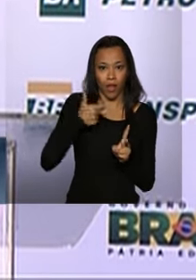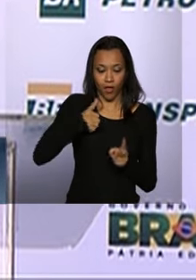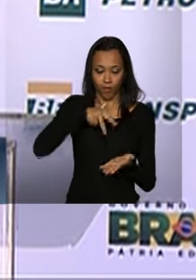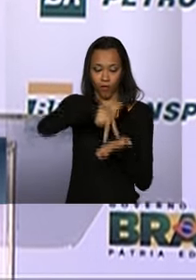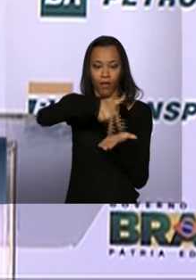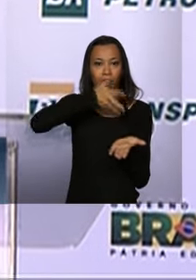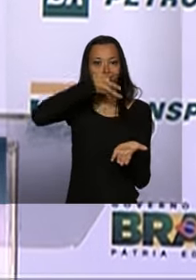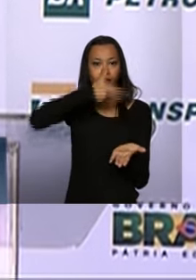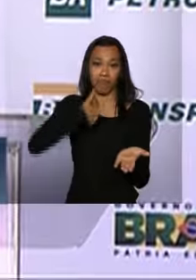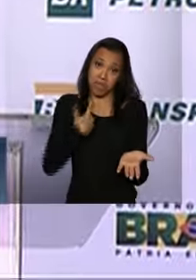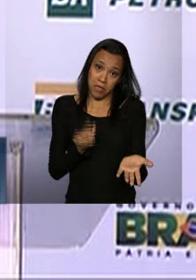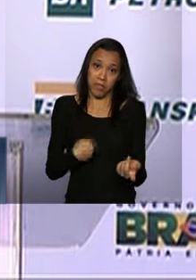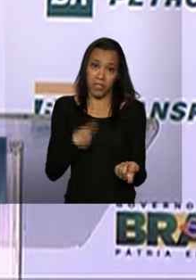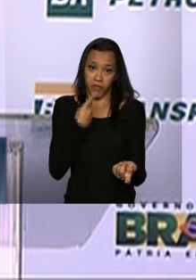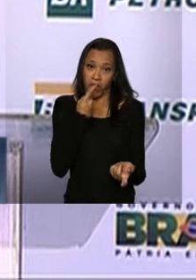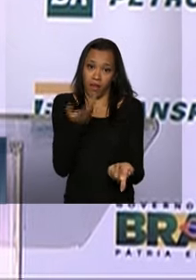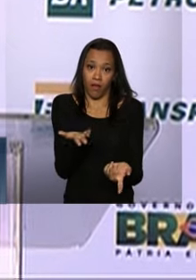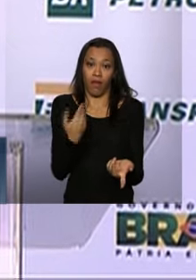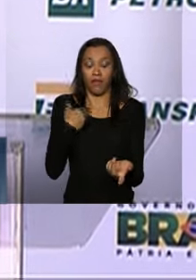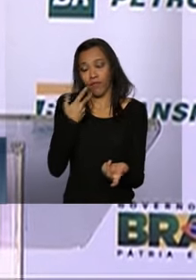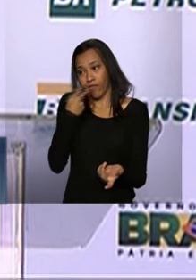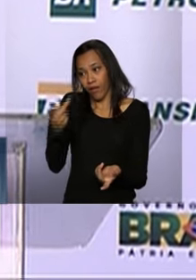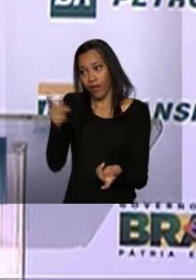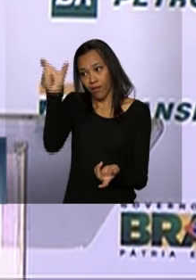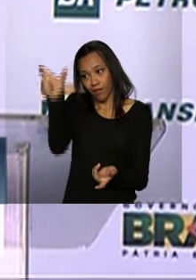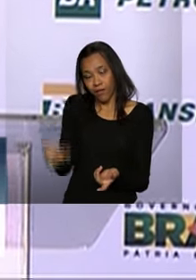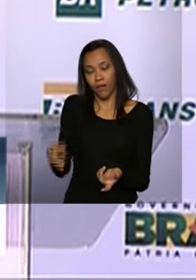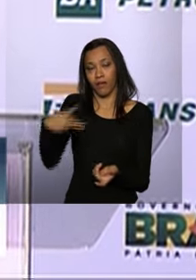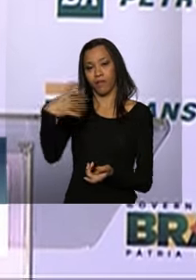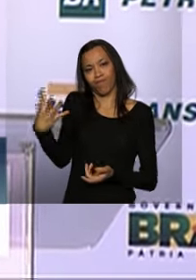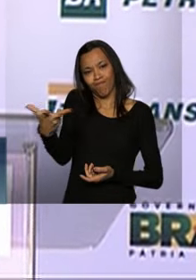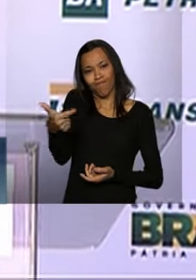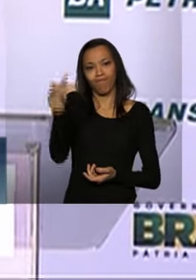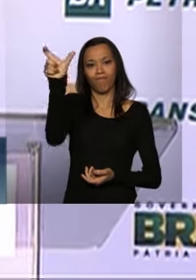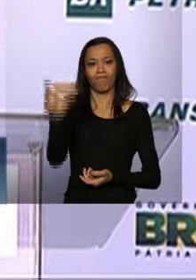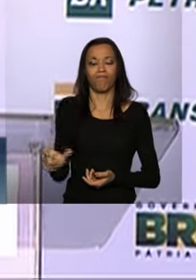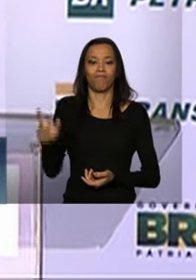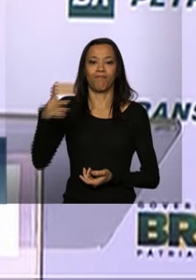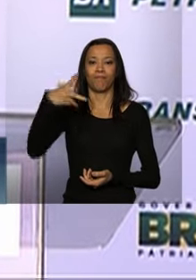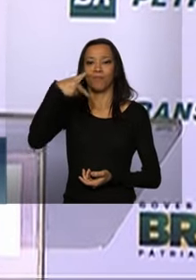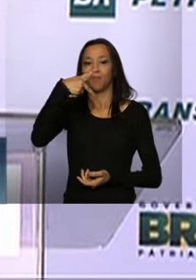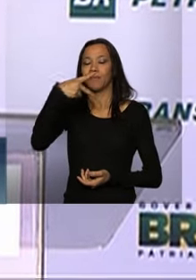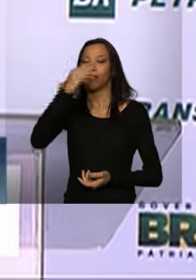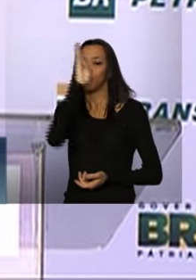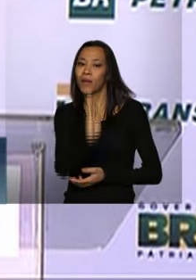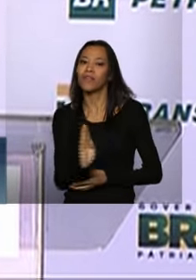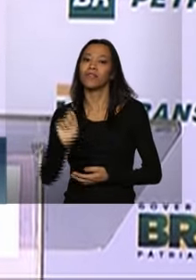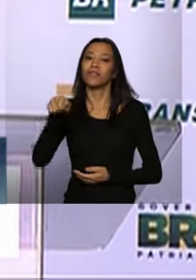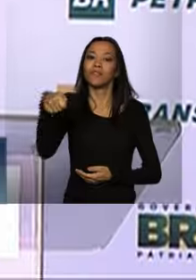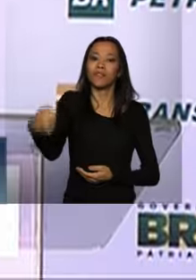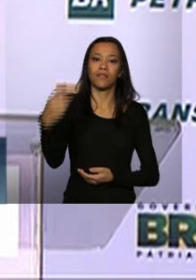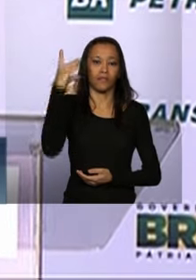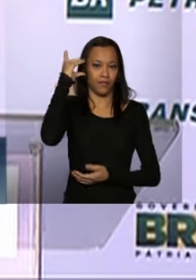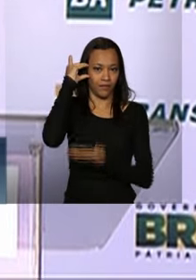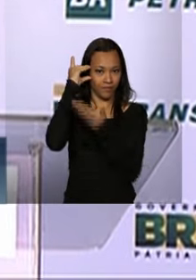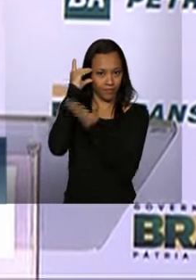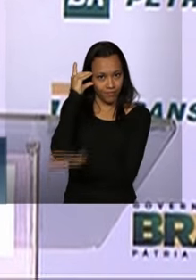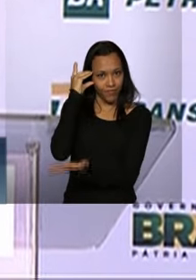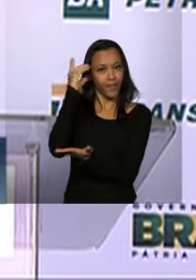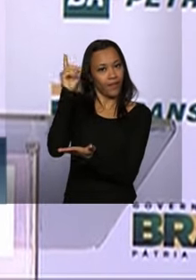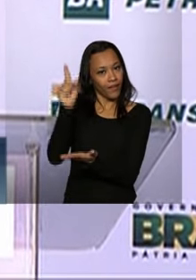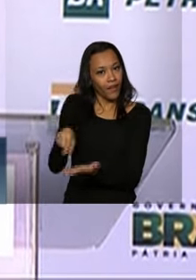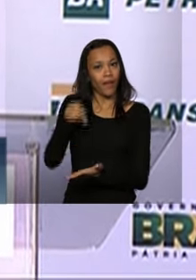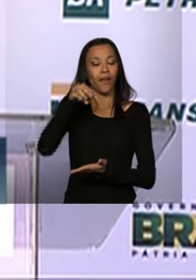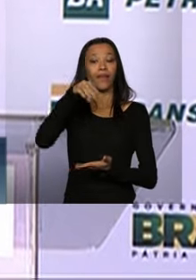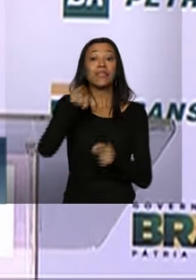temos que falar, excelentíssima senhora Presidência da República Federativa do Brasil, nossa madrinha